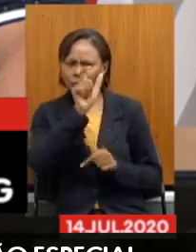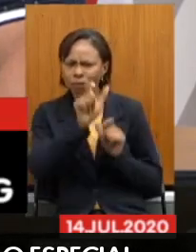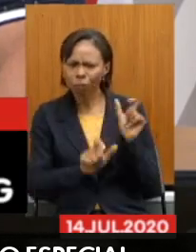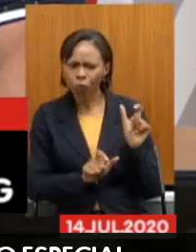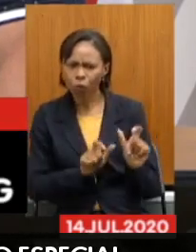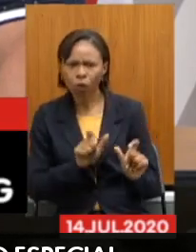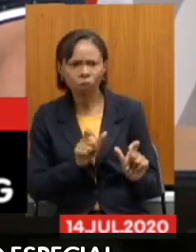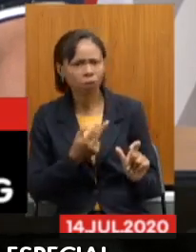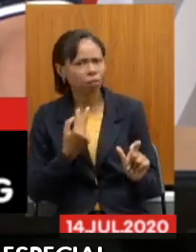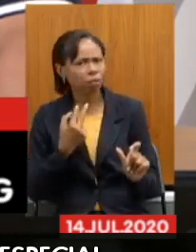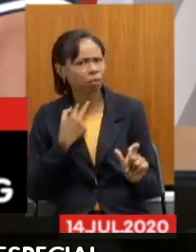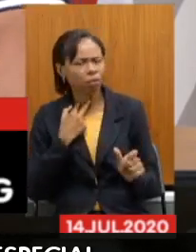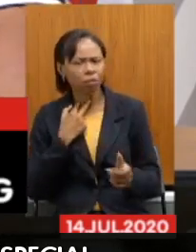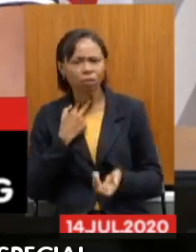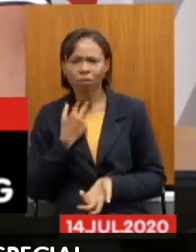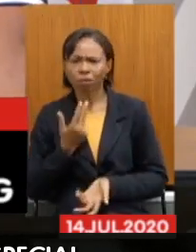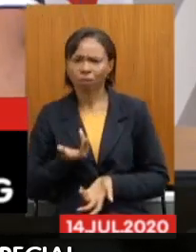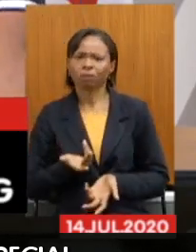E mais,